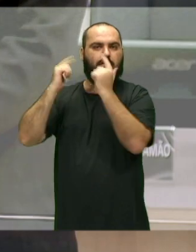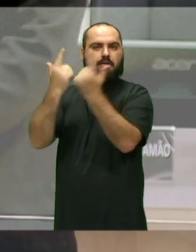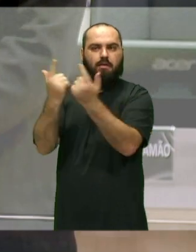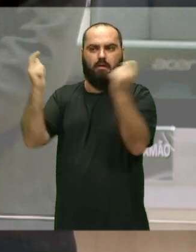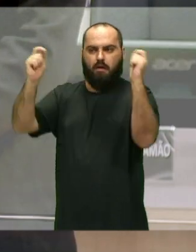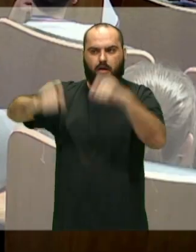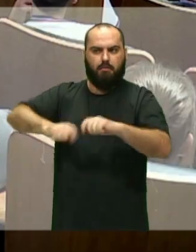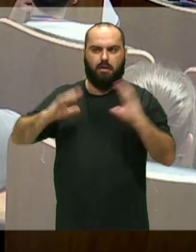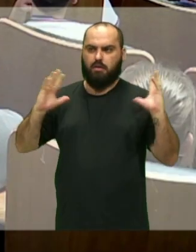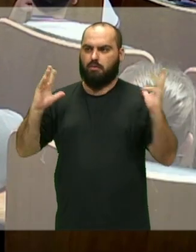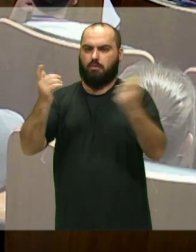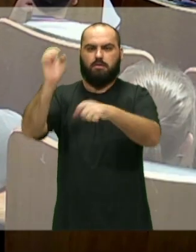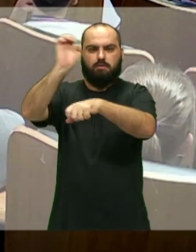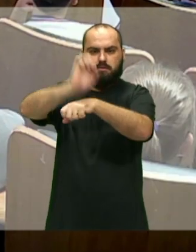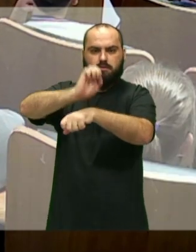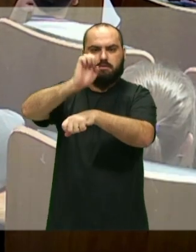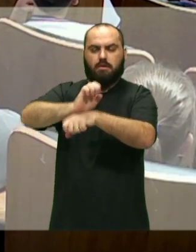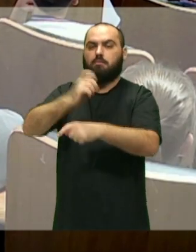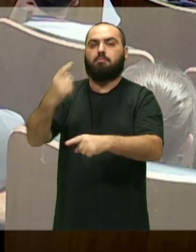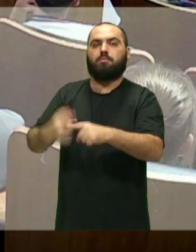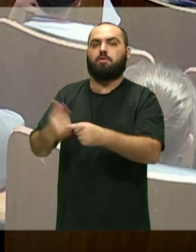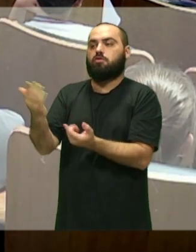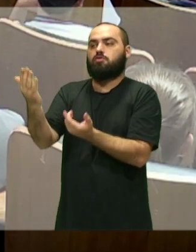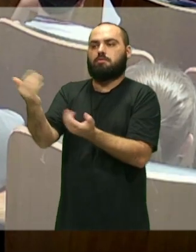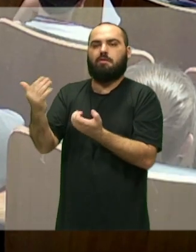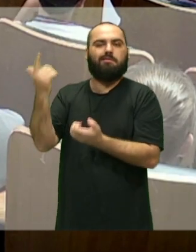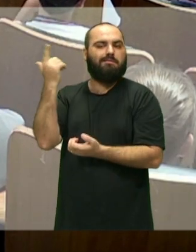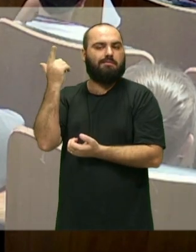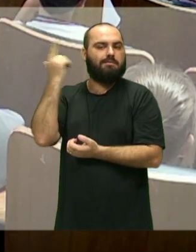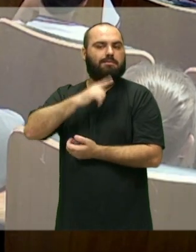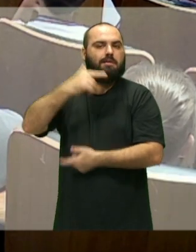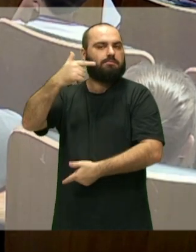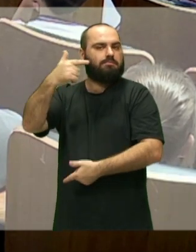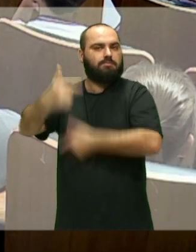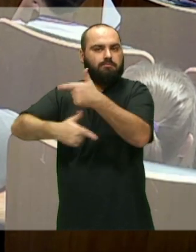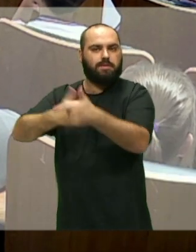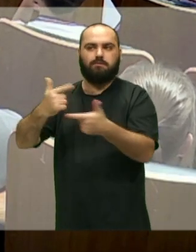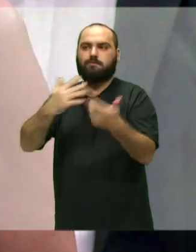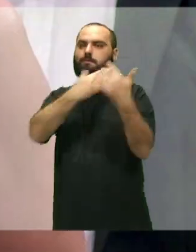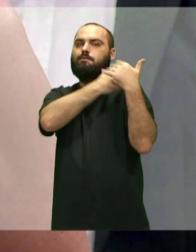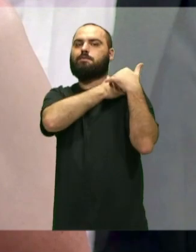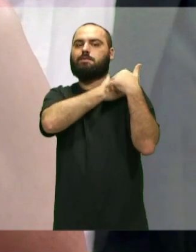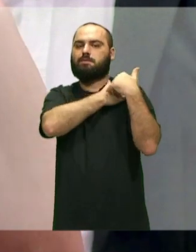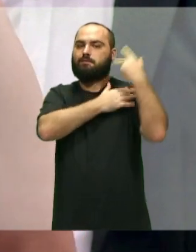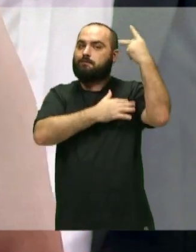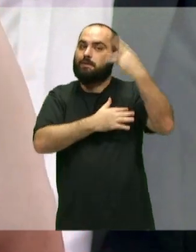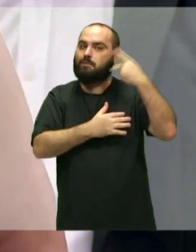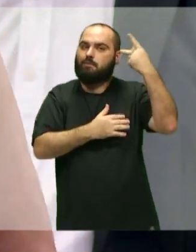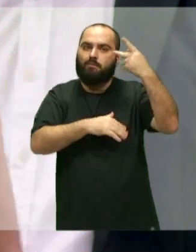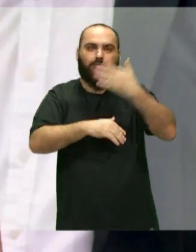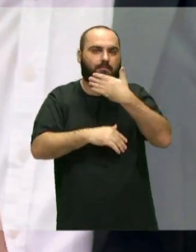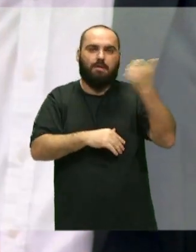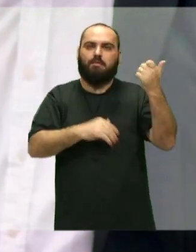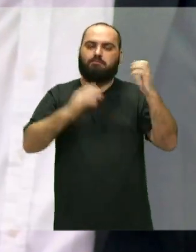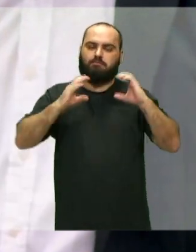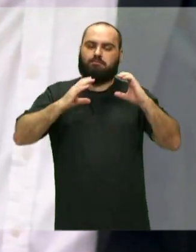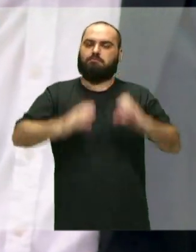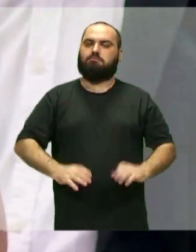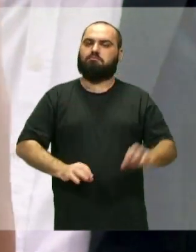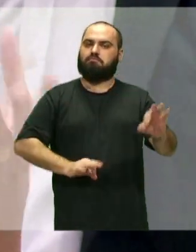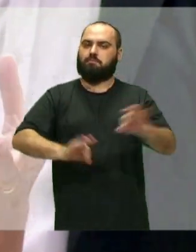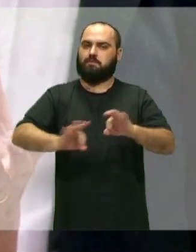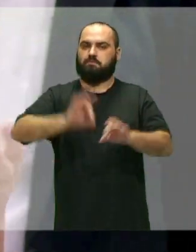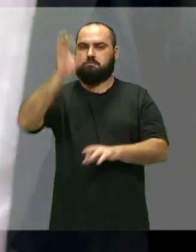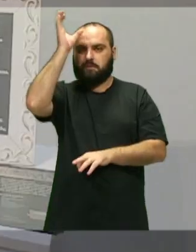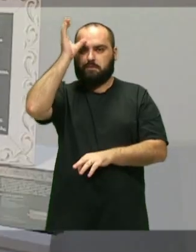em todo o estado a fim de que os adolescentes possam exercer com mais propriedades além de se tornarem cidadãos mais